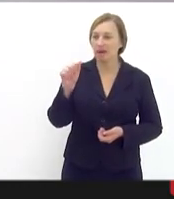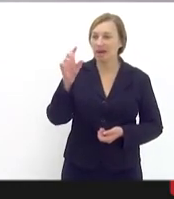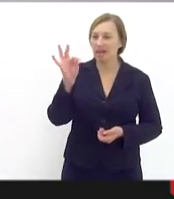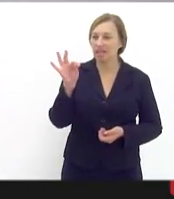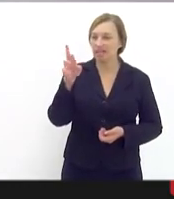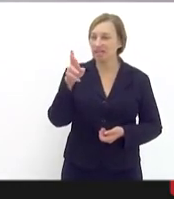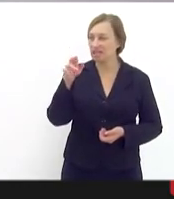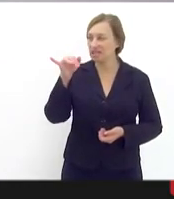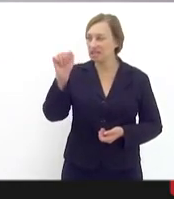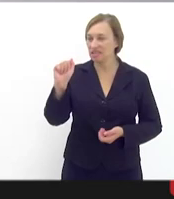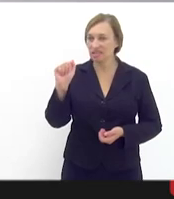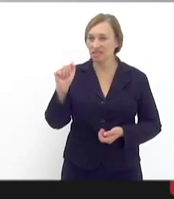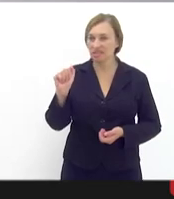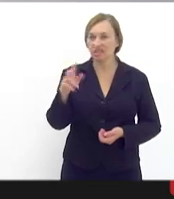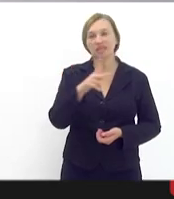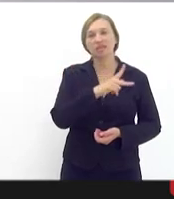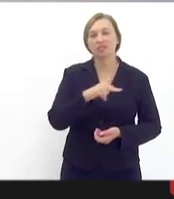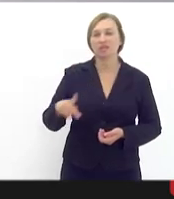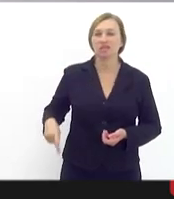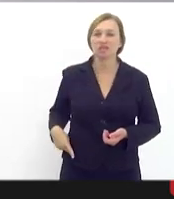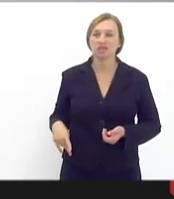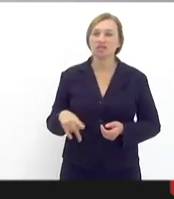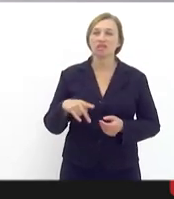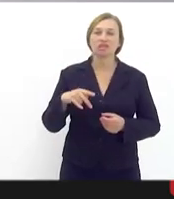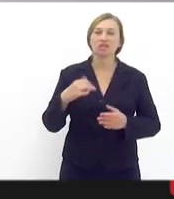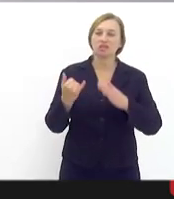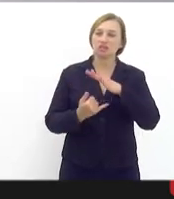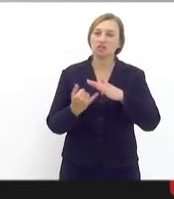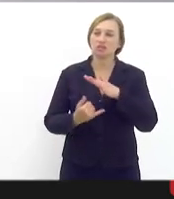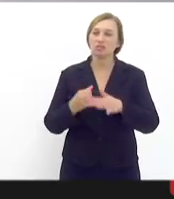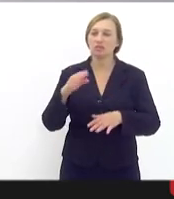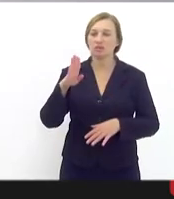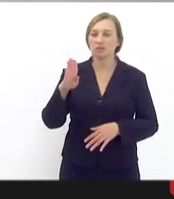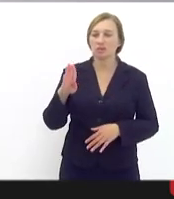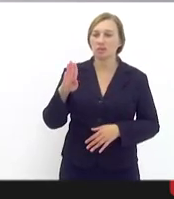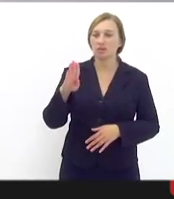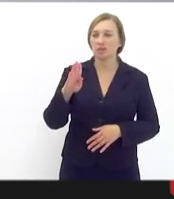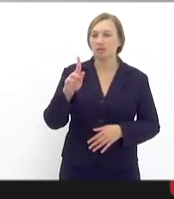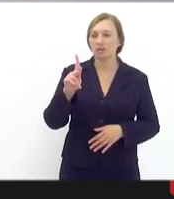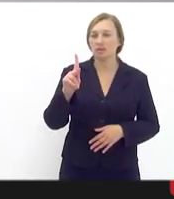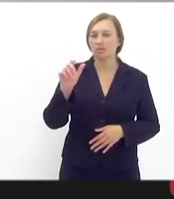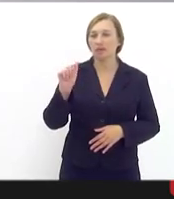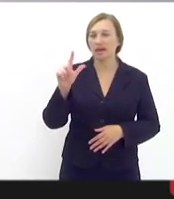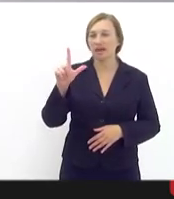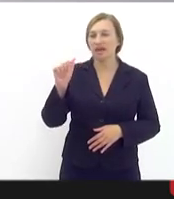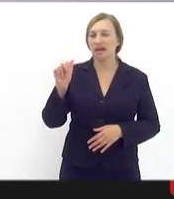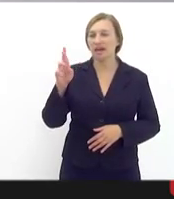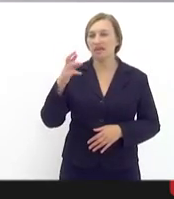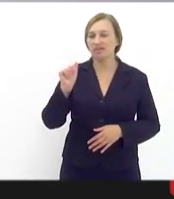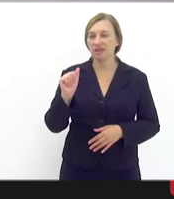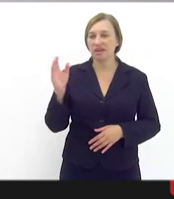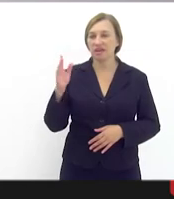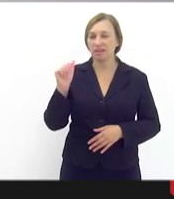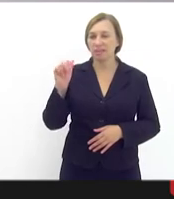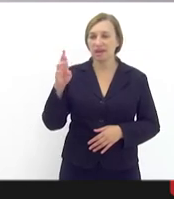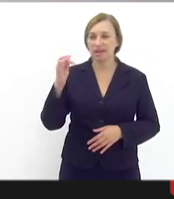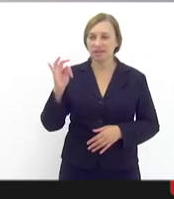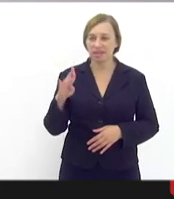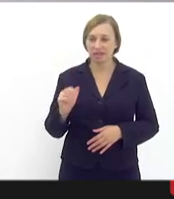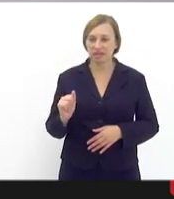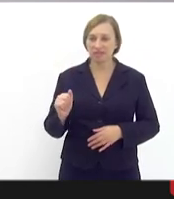presidente do Instituto Palavra Aberta, e agora também foi eleita, recentemente, vice-presidente da